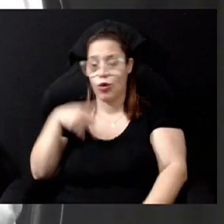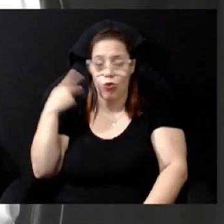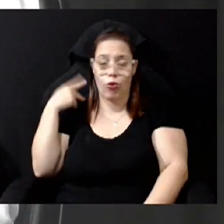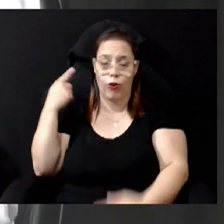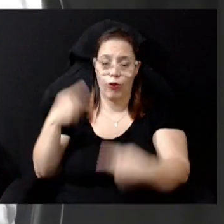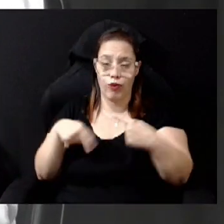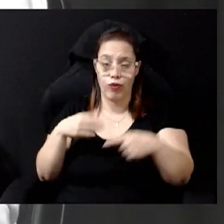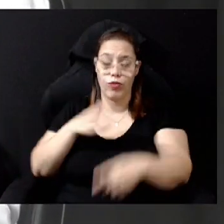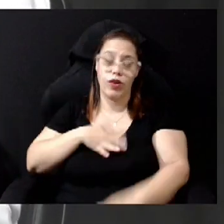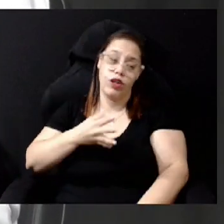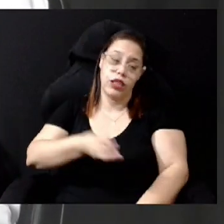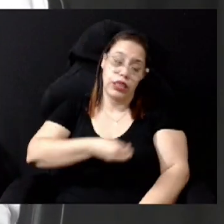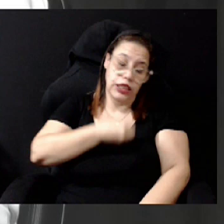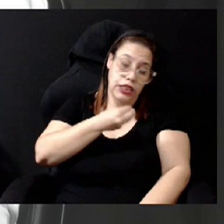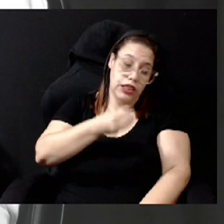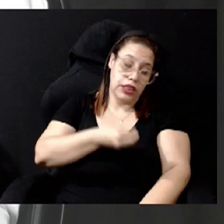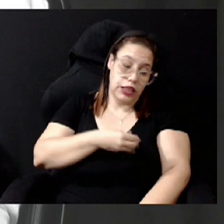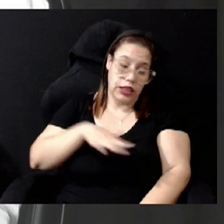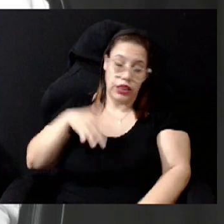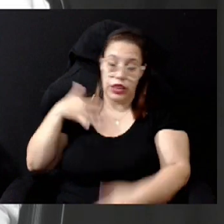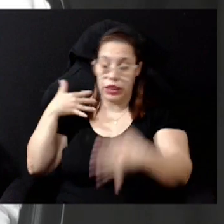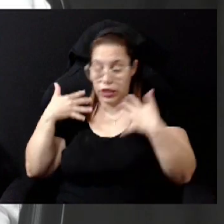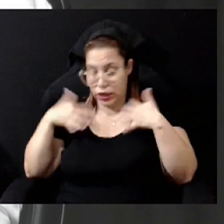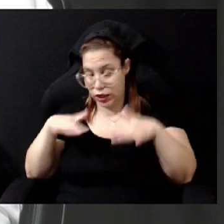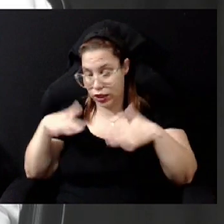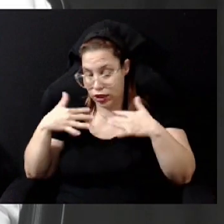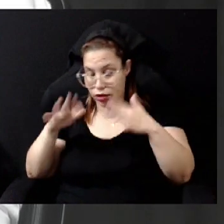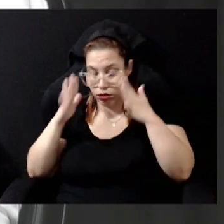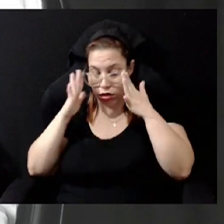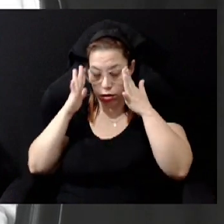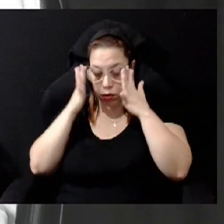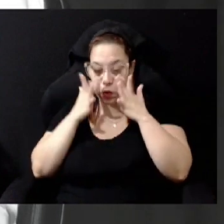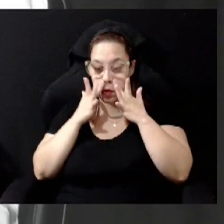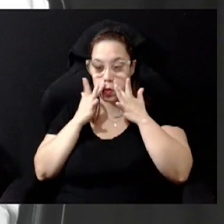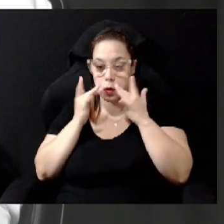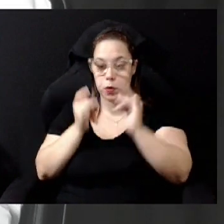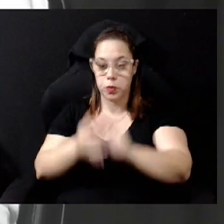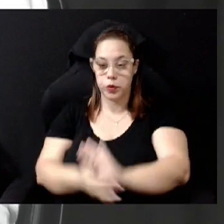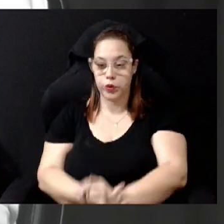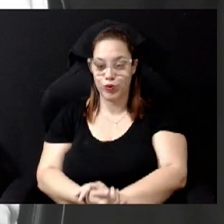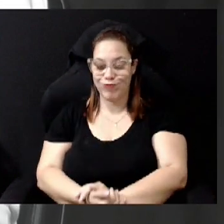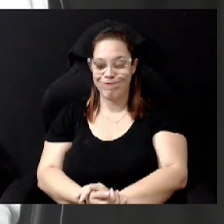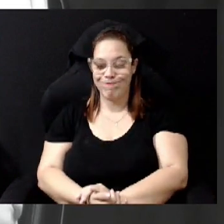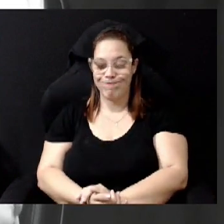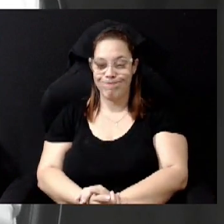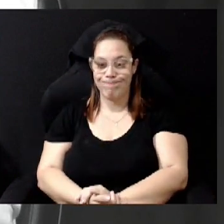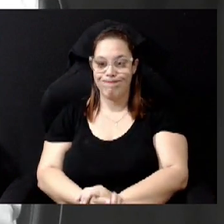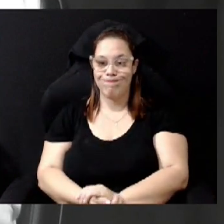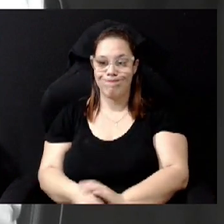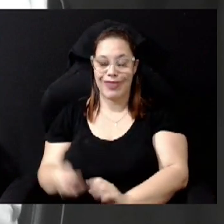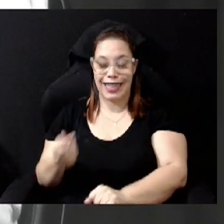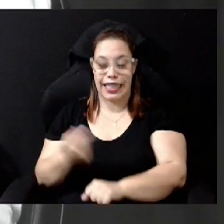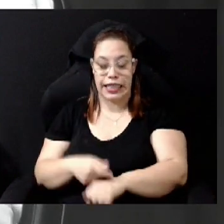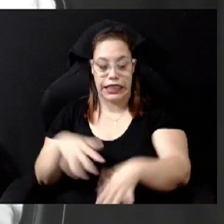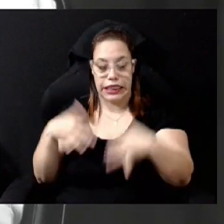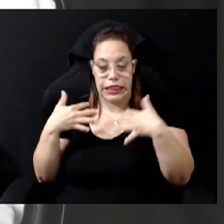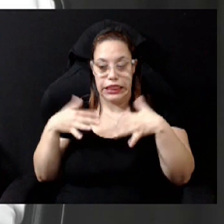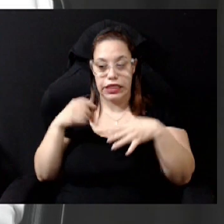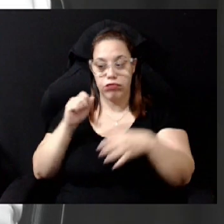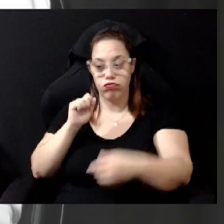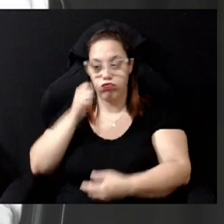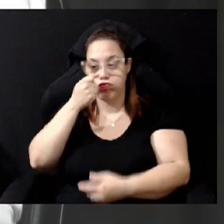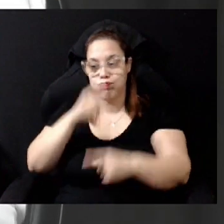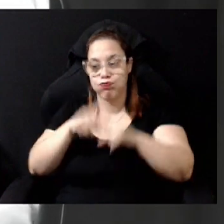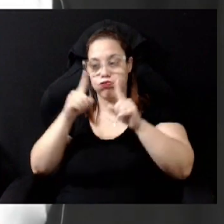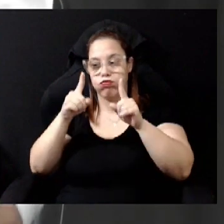foi muito mesmo, que foi uma das votações mais duras e cruéis que eu tive, mas pela